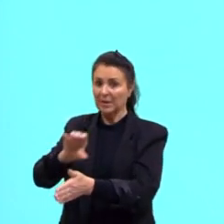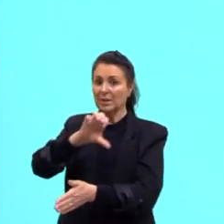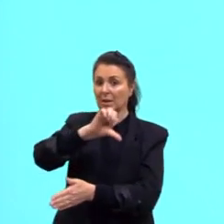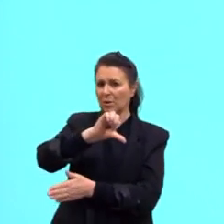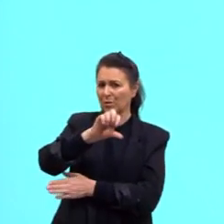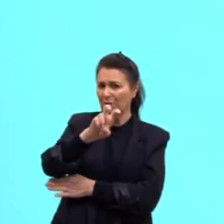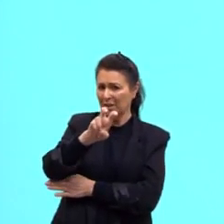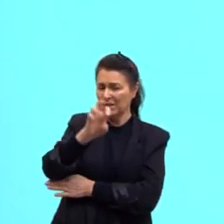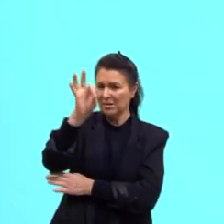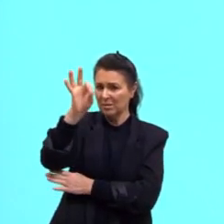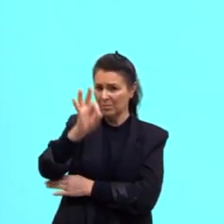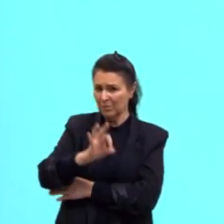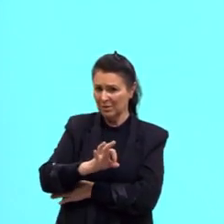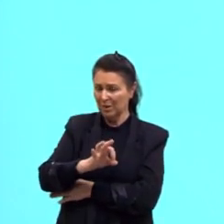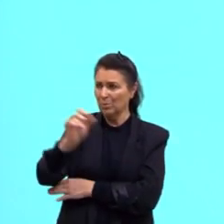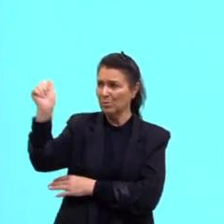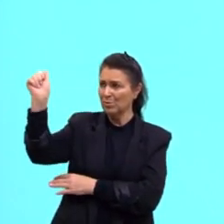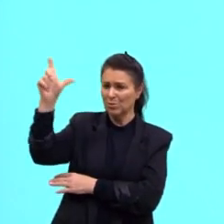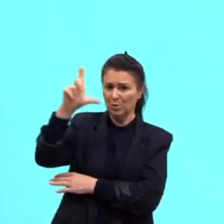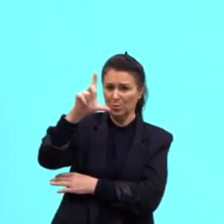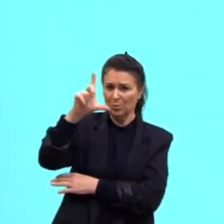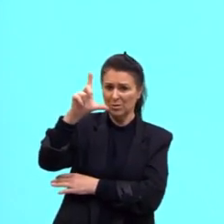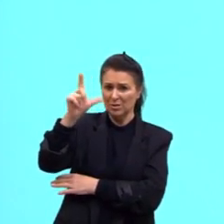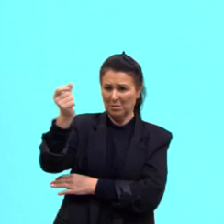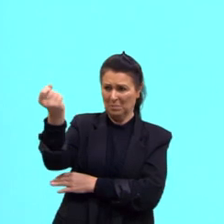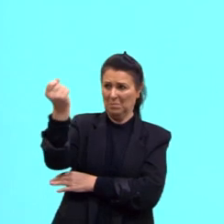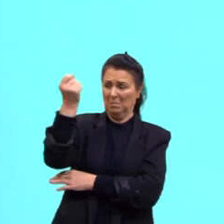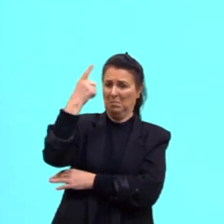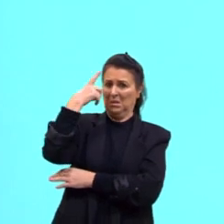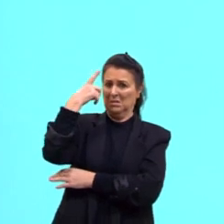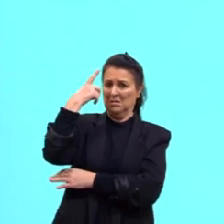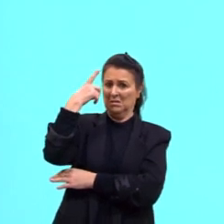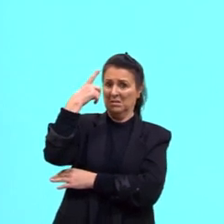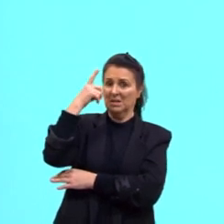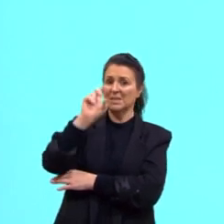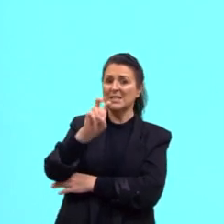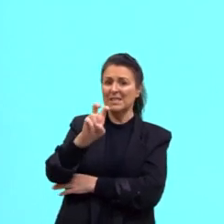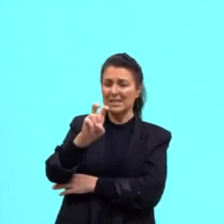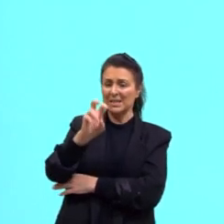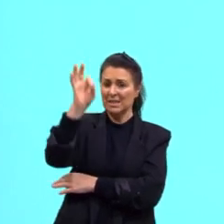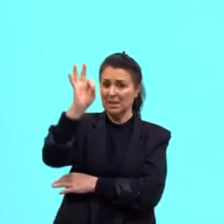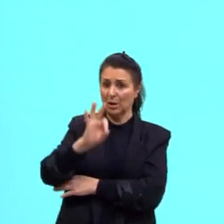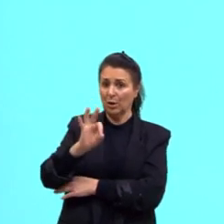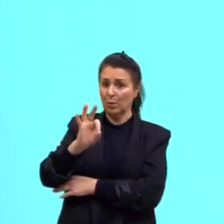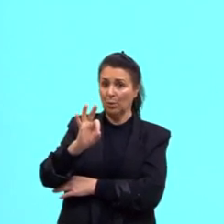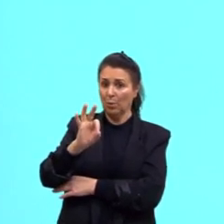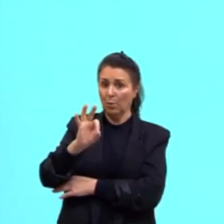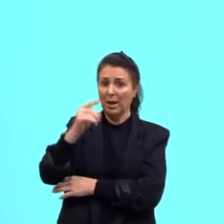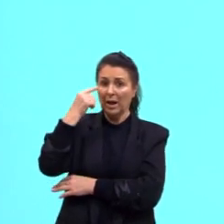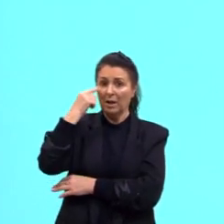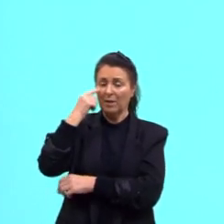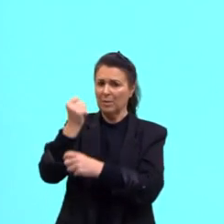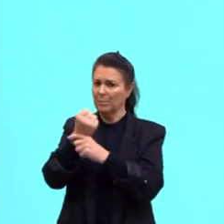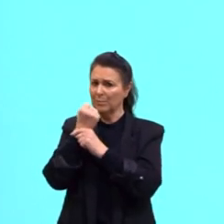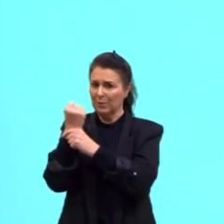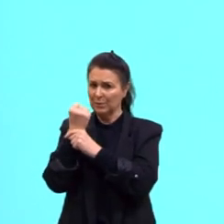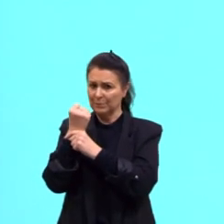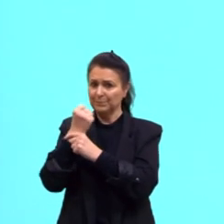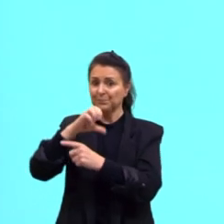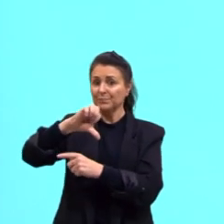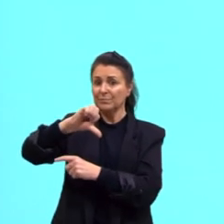95 imagina 95% a luz vai passar só cinco vai ficar retida não é isso que eu quero descarta